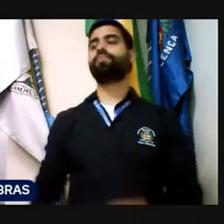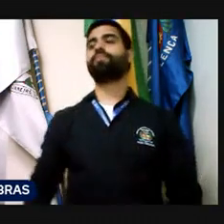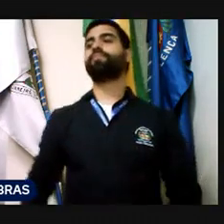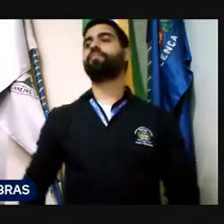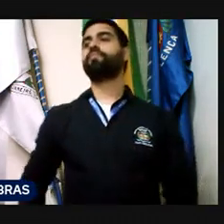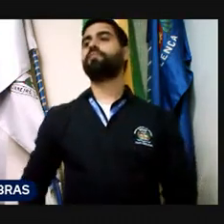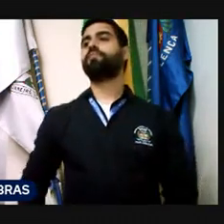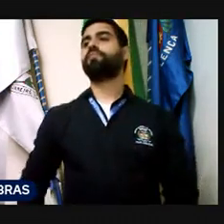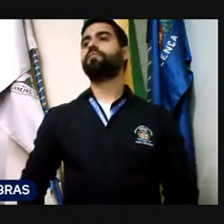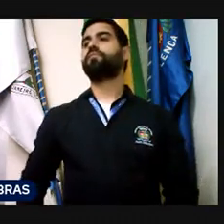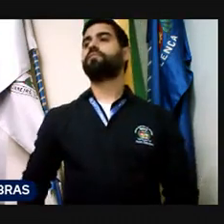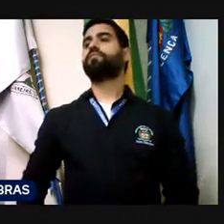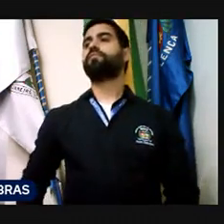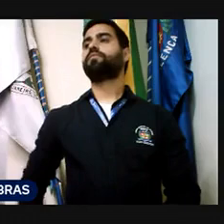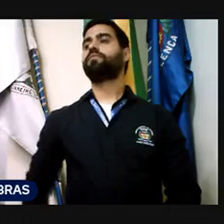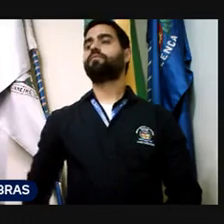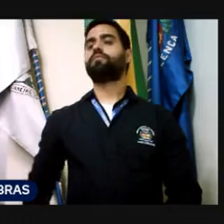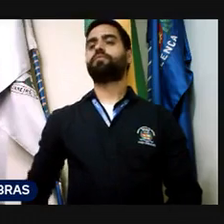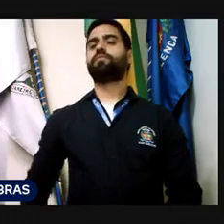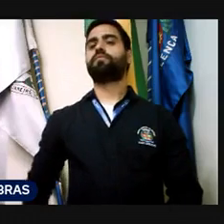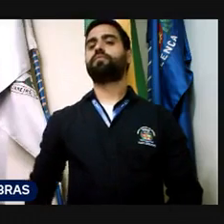Redação.